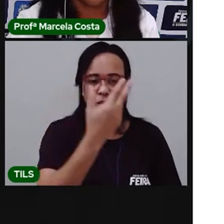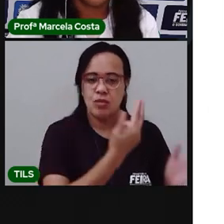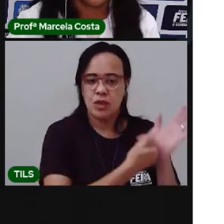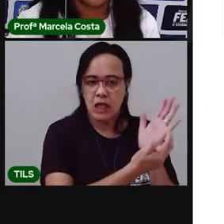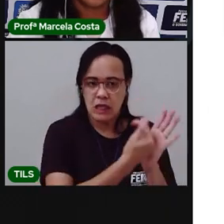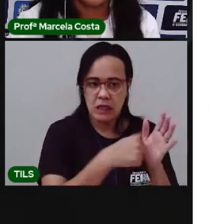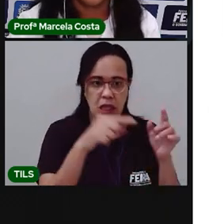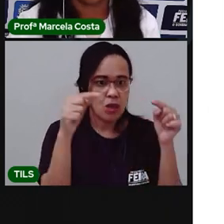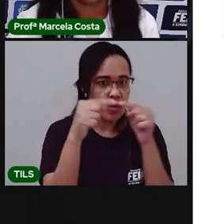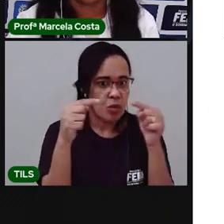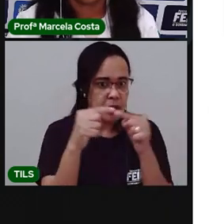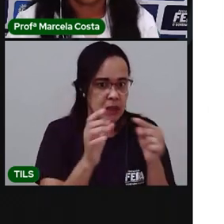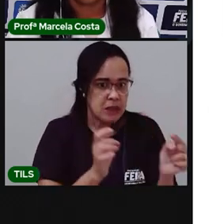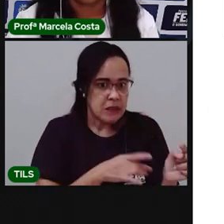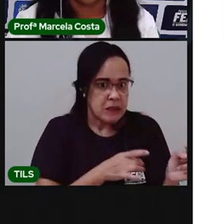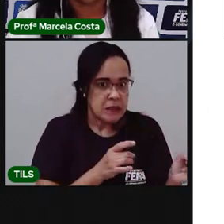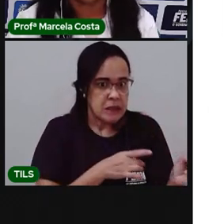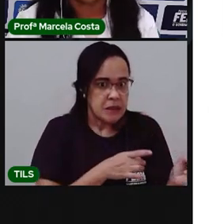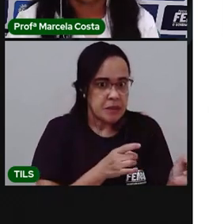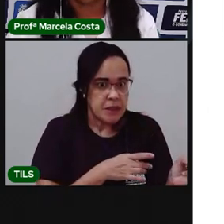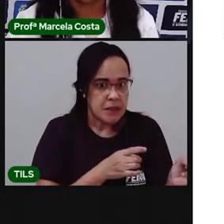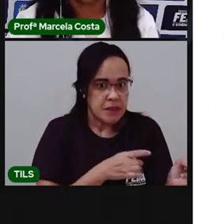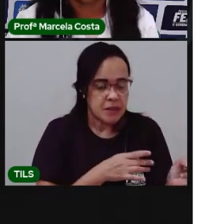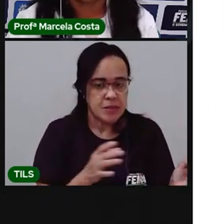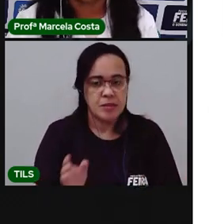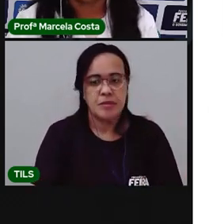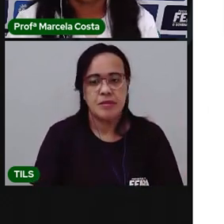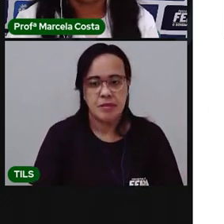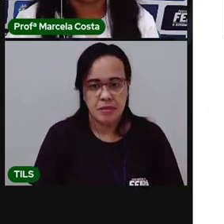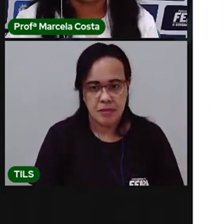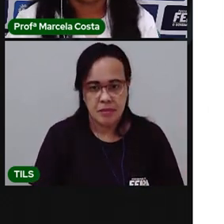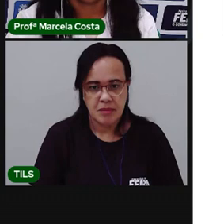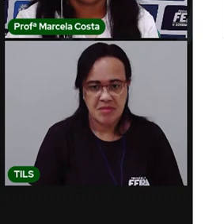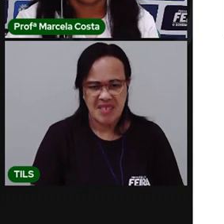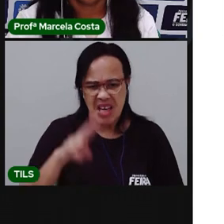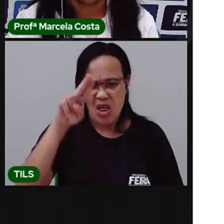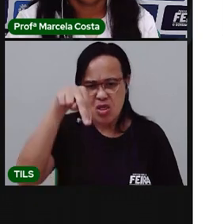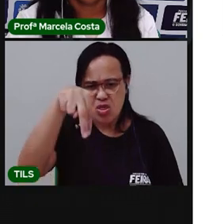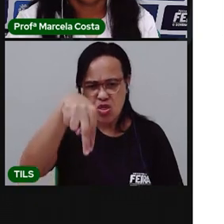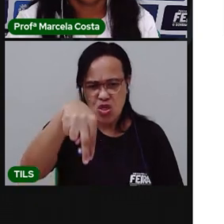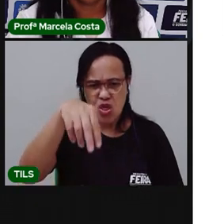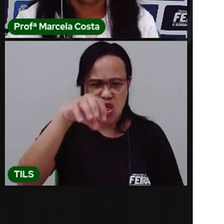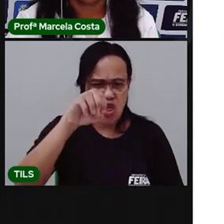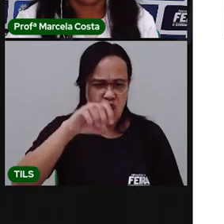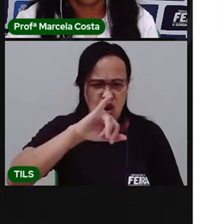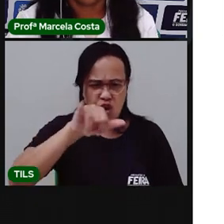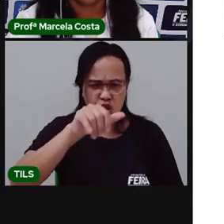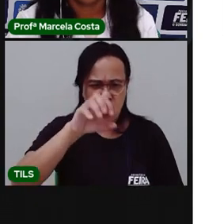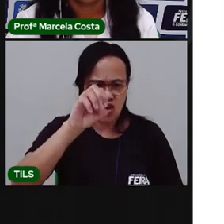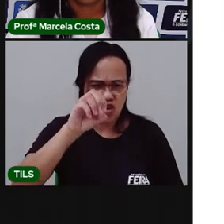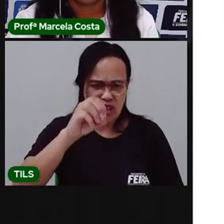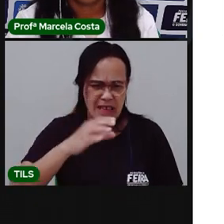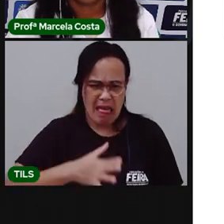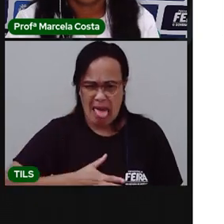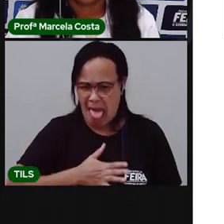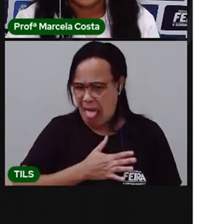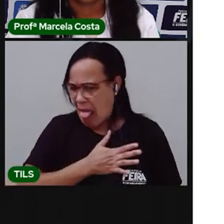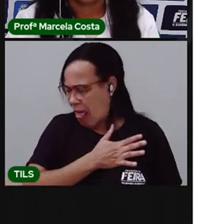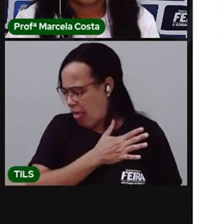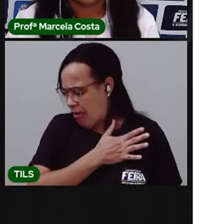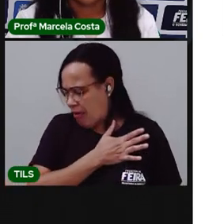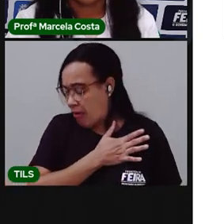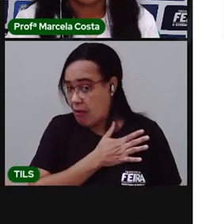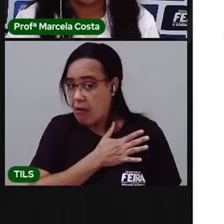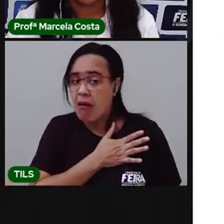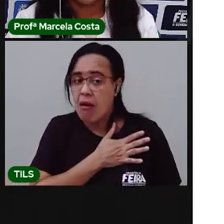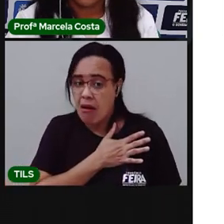que emoção é essa. E a última, nojo. Ó, nojo. A